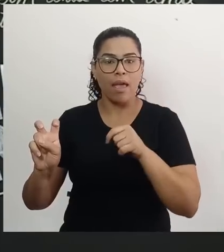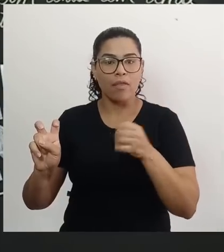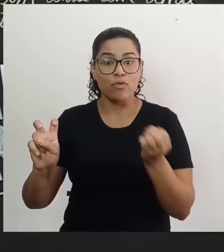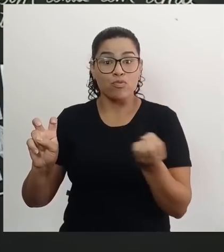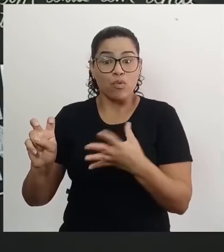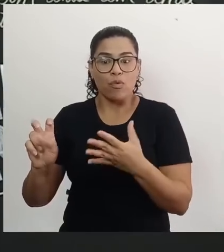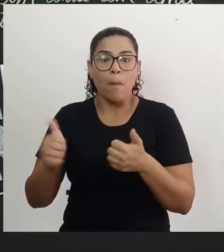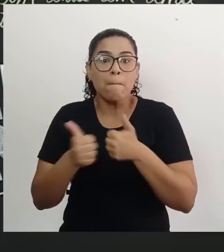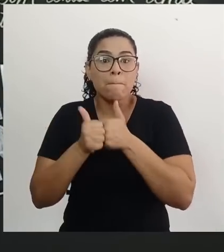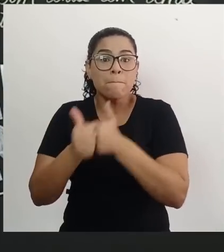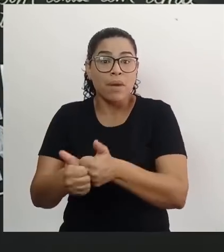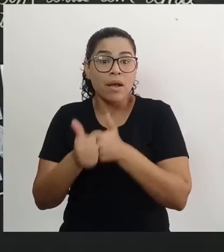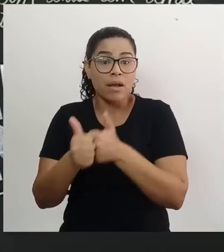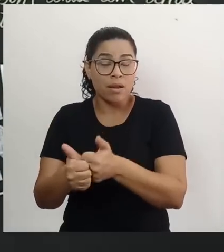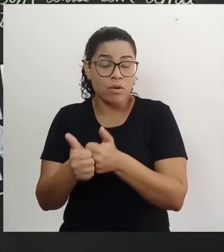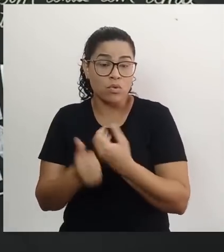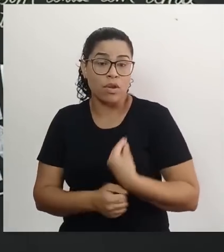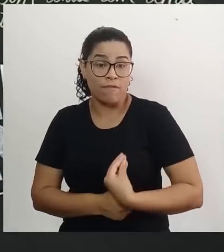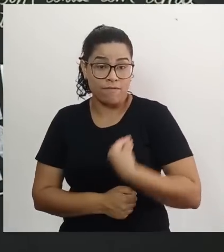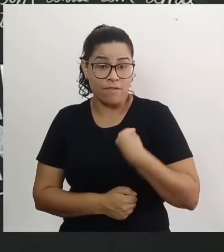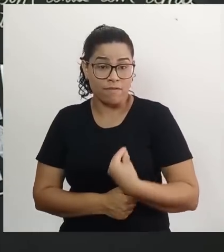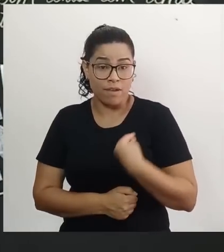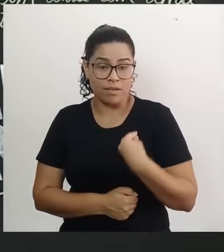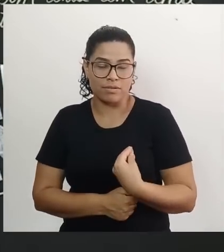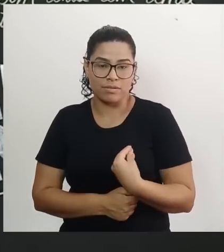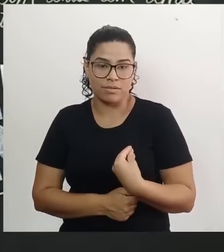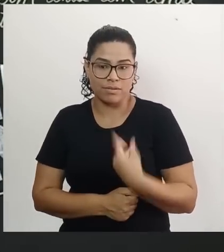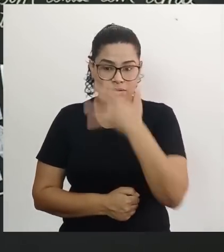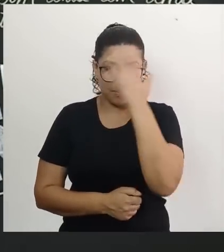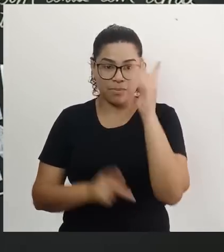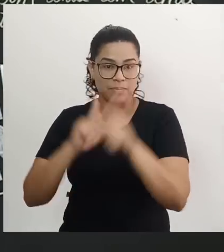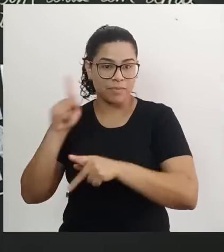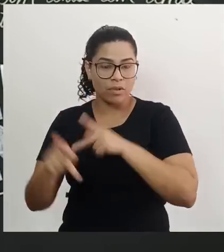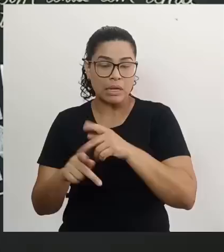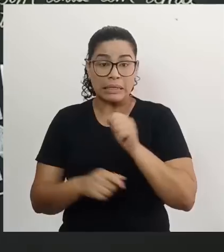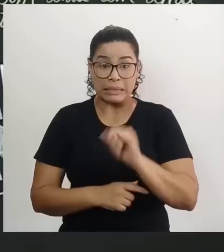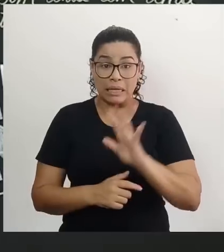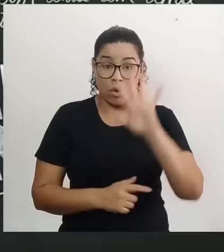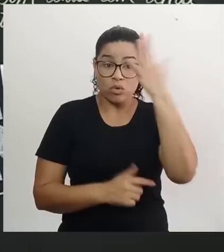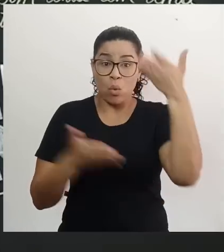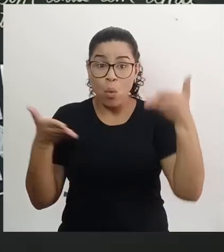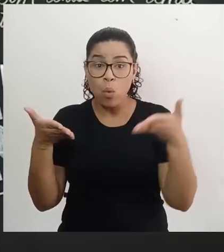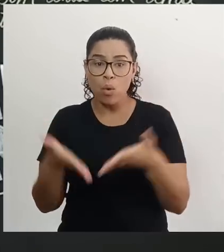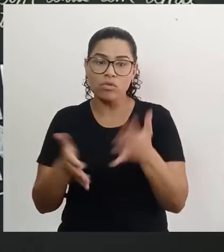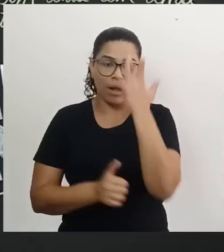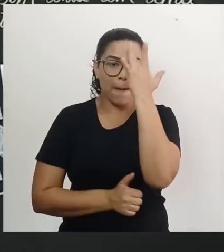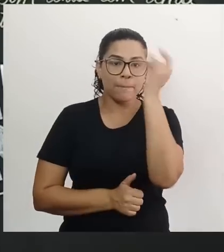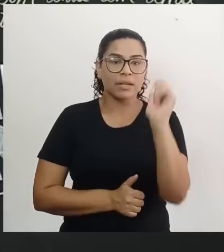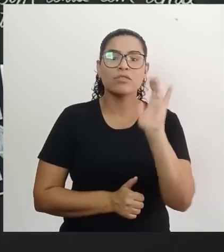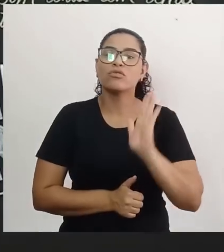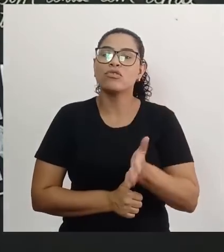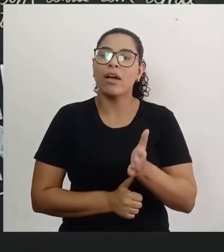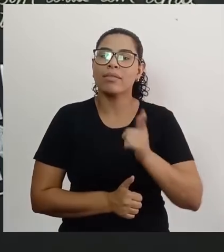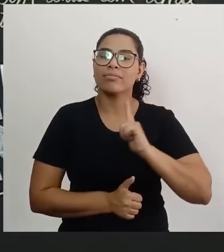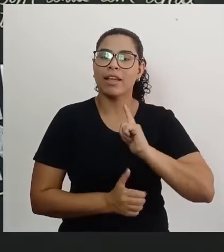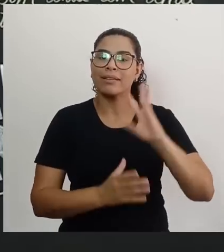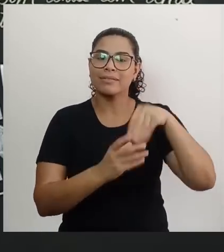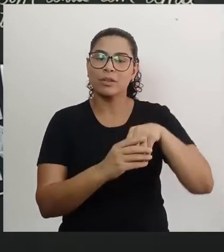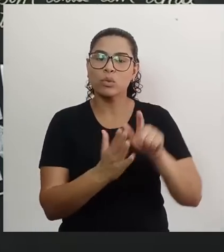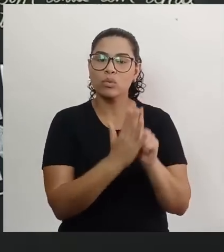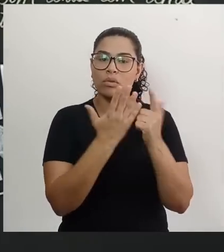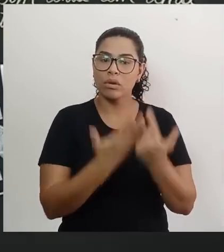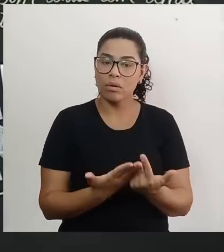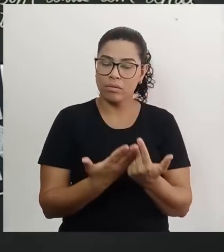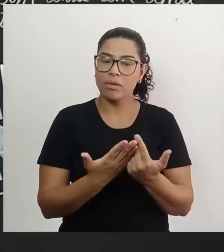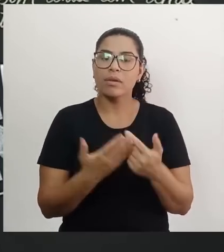muito próxima do que a gente está vivendo, muito próxima da vivência dos leitores. Então, o fato aconteceu hoje, a edição de amanhã já vai abordar isso no editorial.